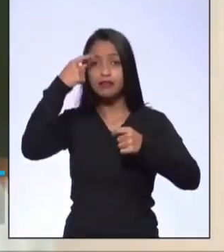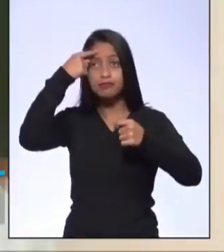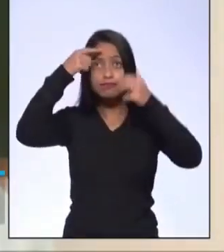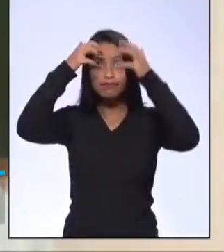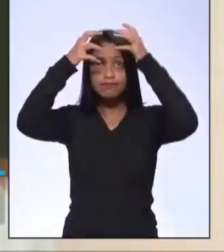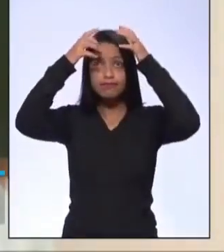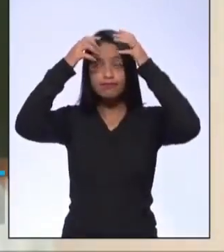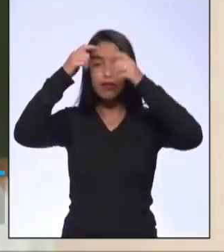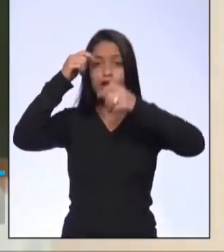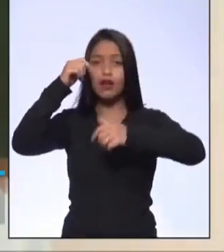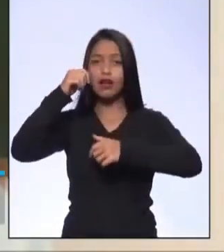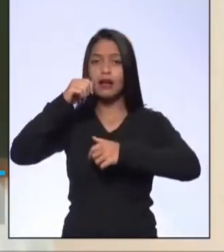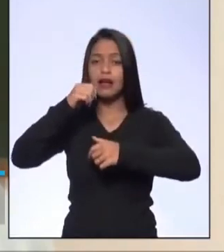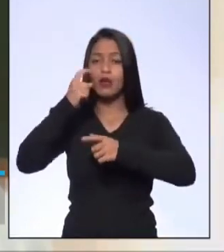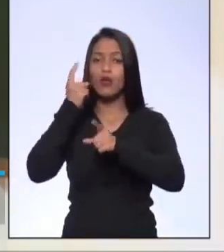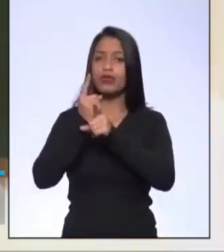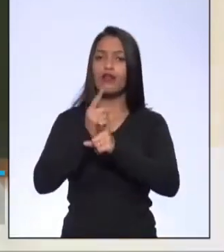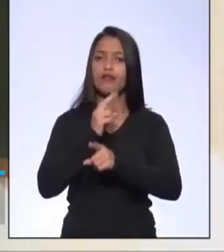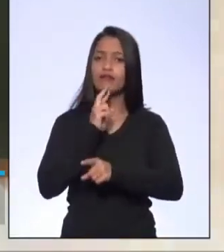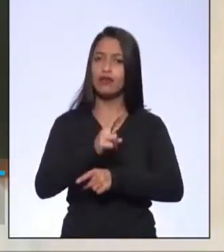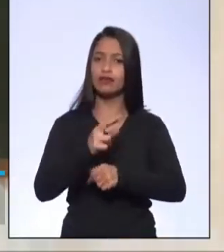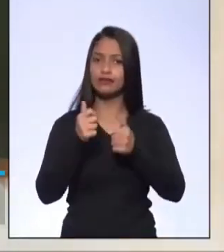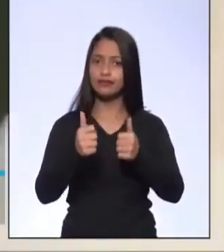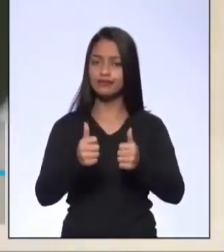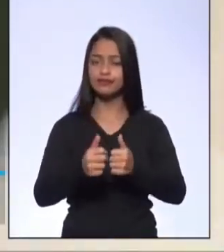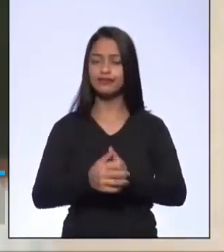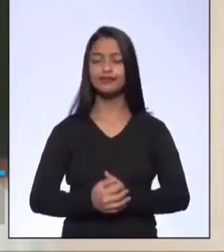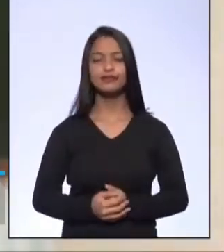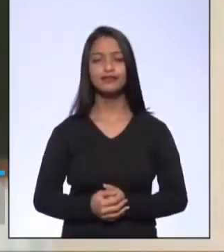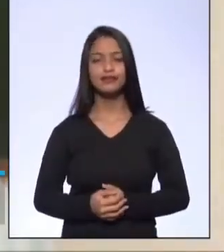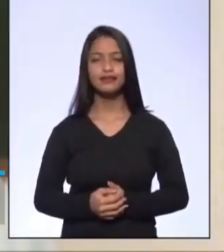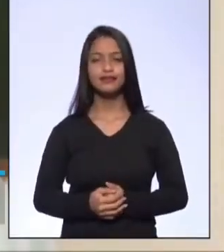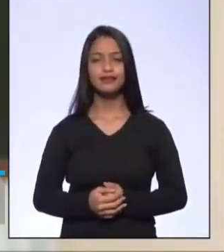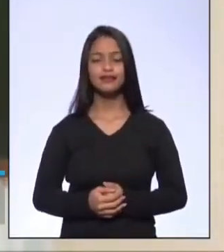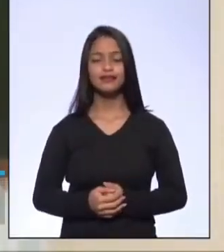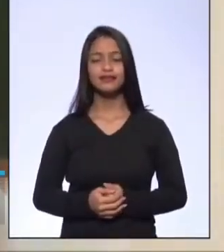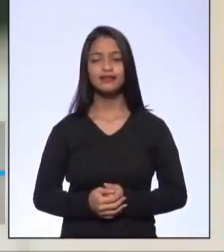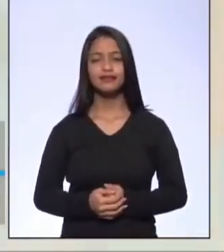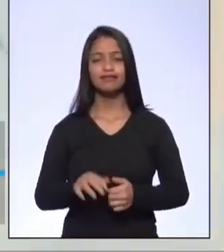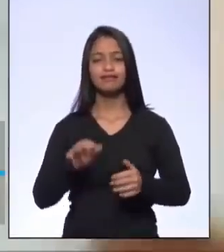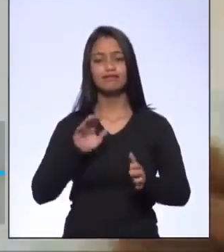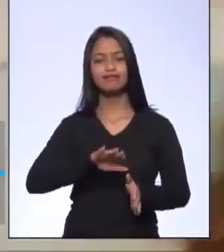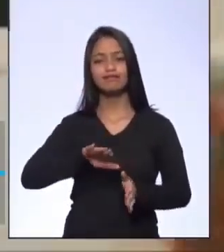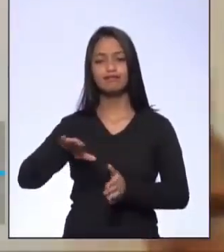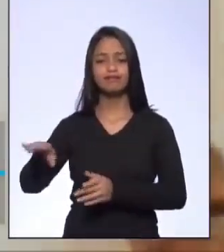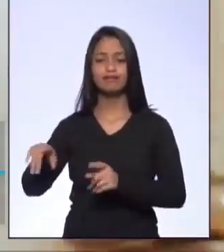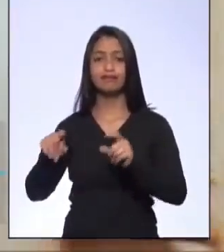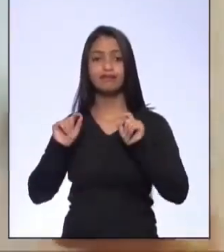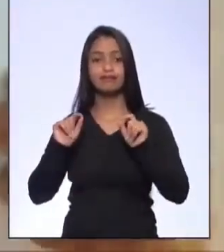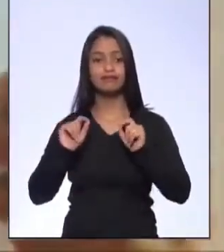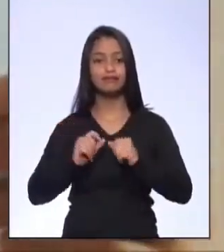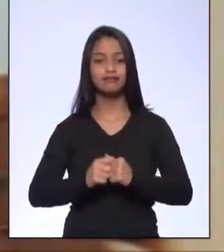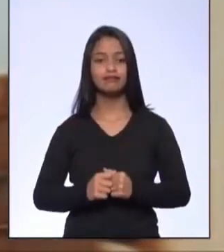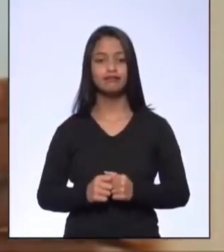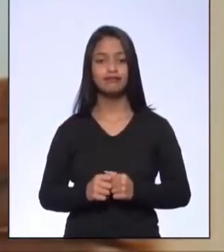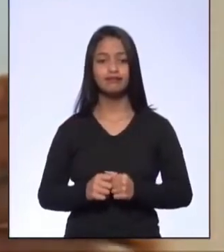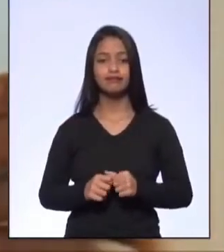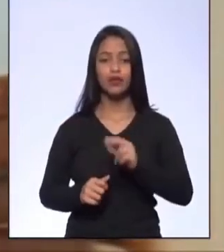ó, no seu cérebro, tá bom? Aí, ó, a gente tem esse carinha aqui que é o